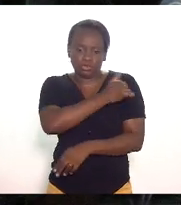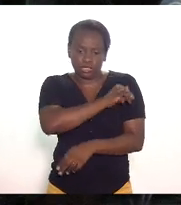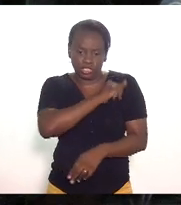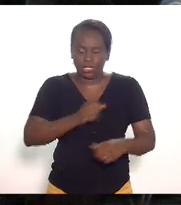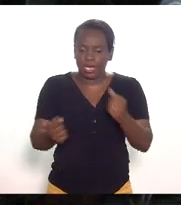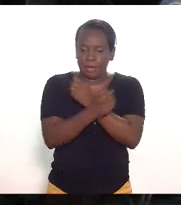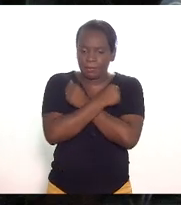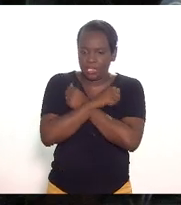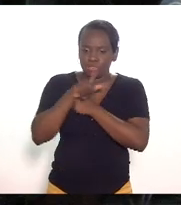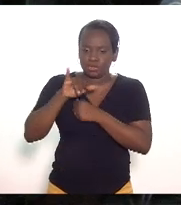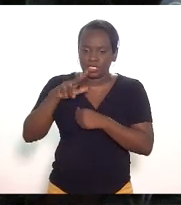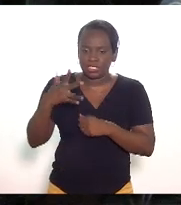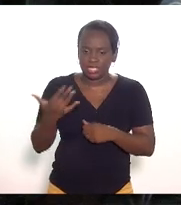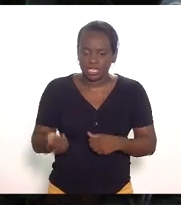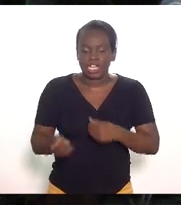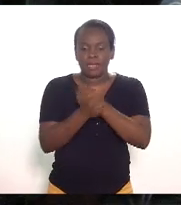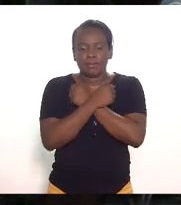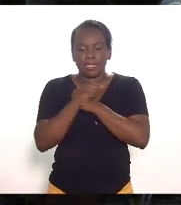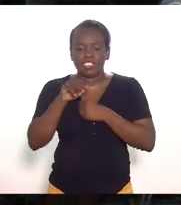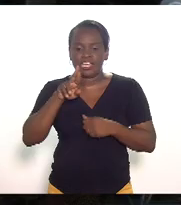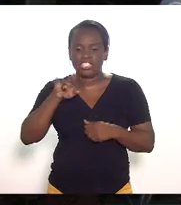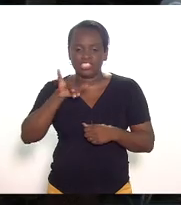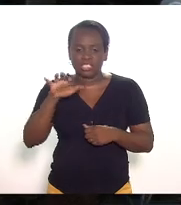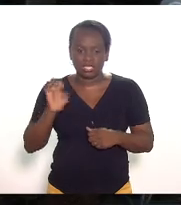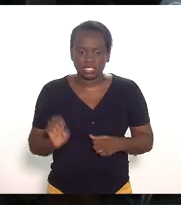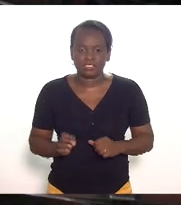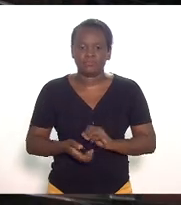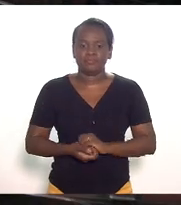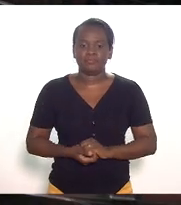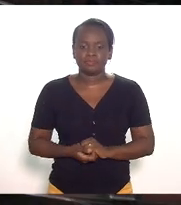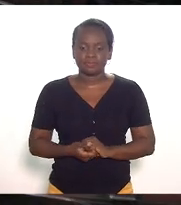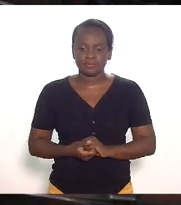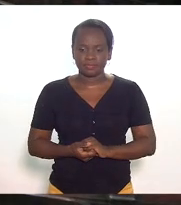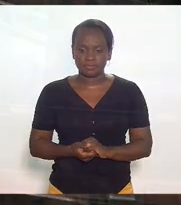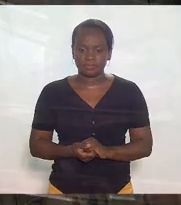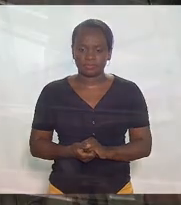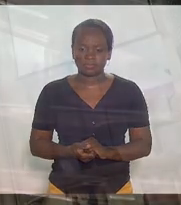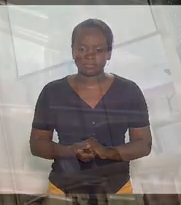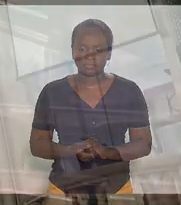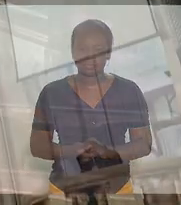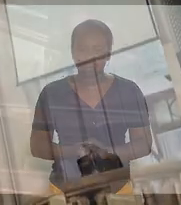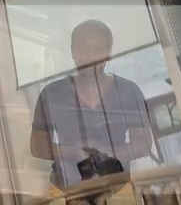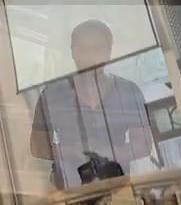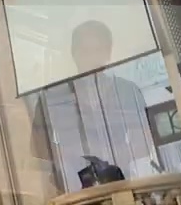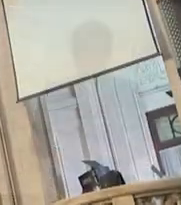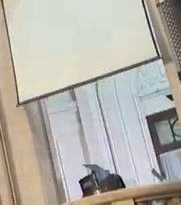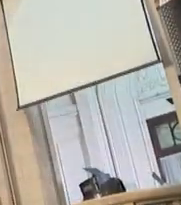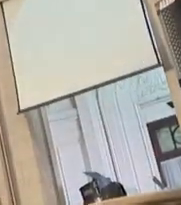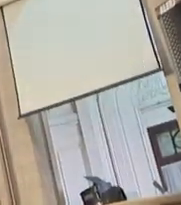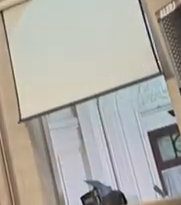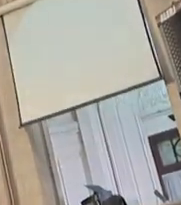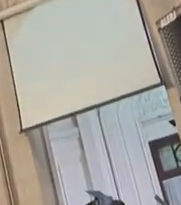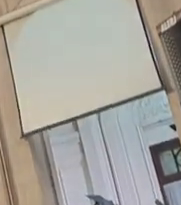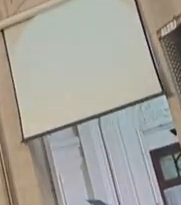Janeiro. Um abraço, Lucinha. Um abraço, enfermeira Rejane.